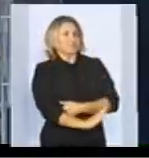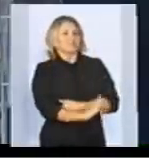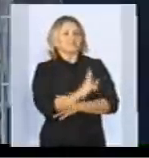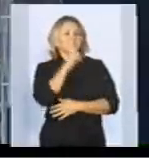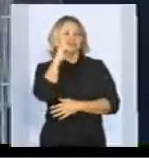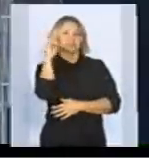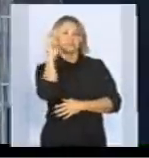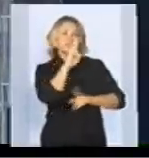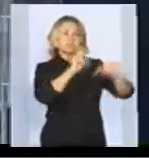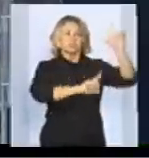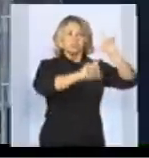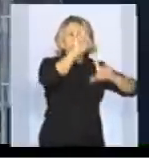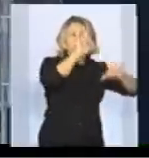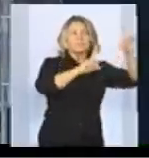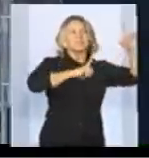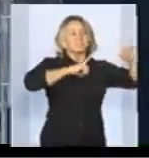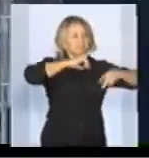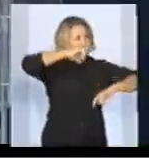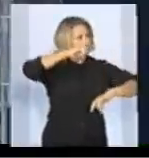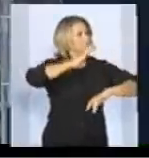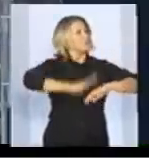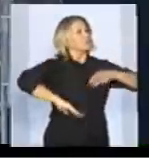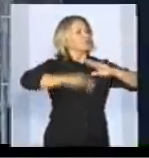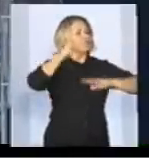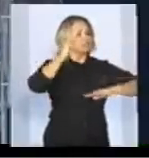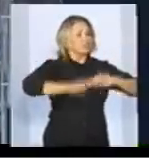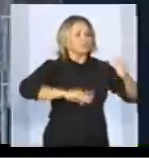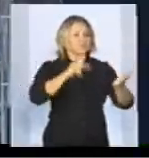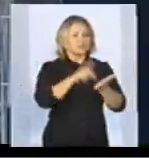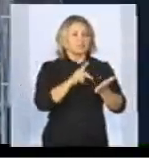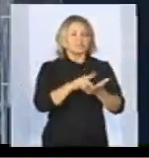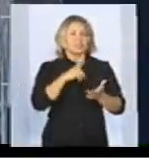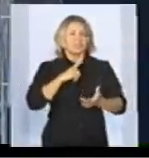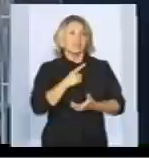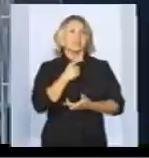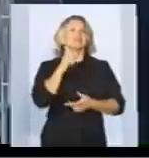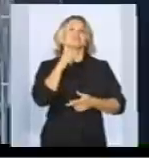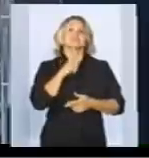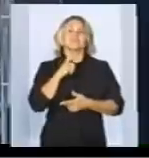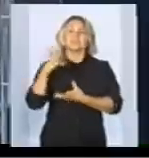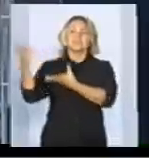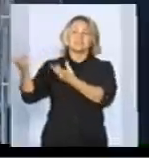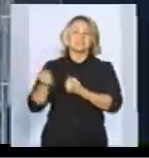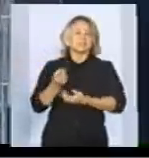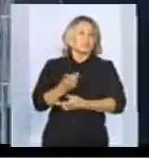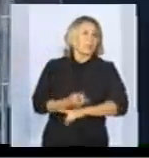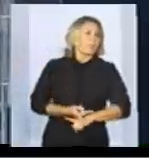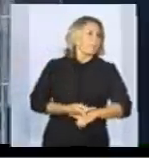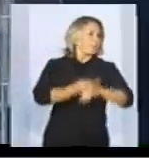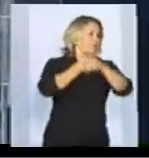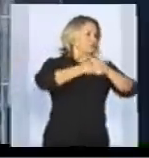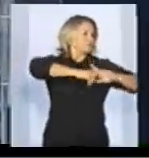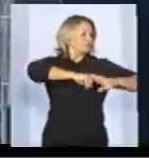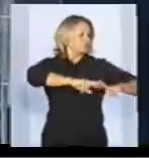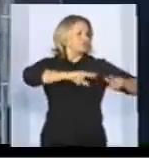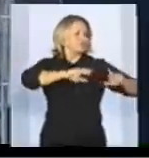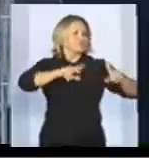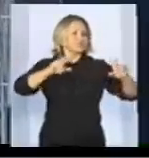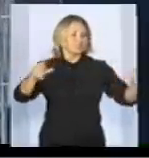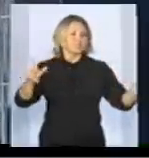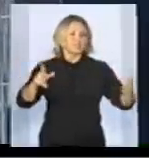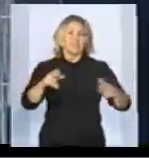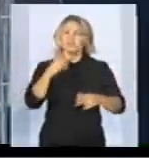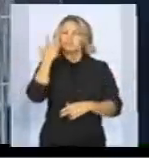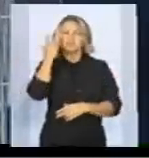do audiovisual de altísimo qualidade nós temos angariado prêmios internacionais em várias Produções e eu não